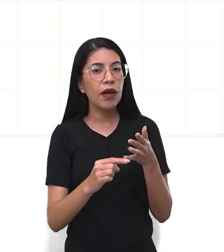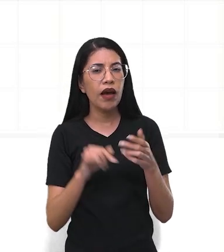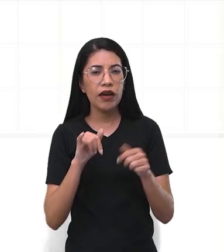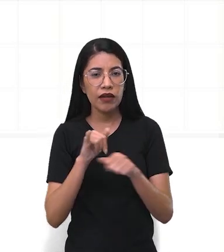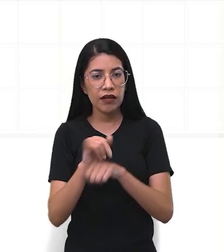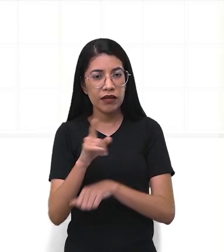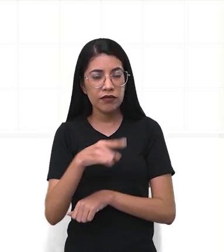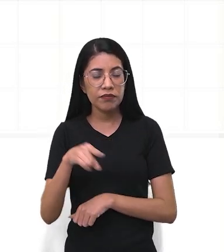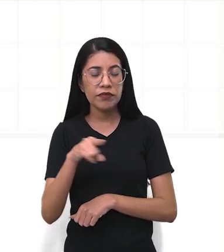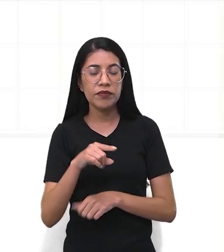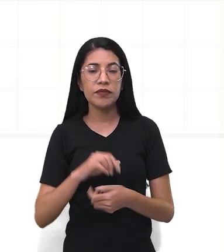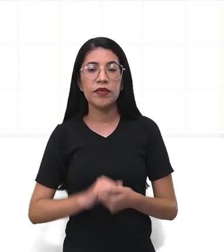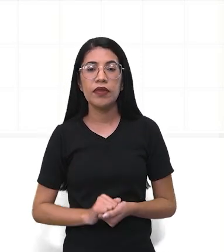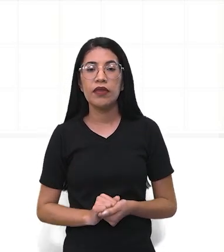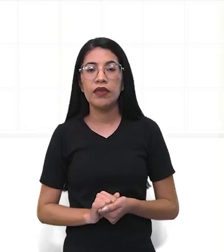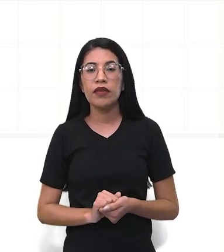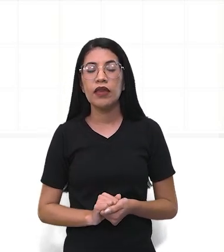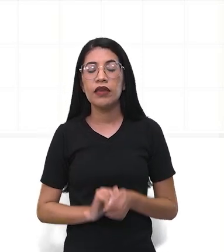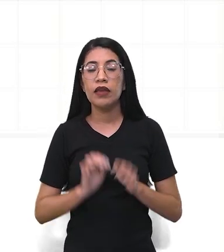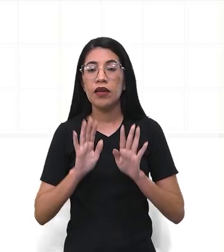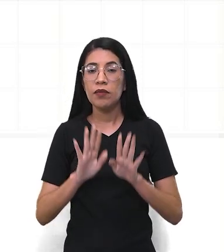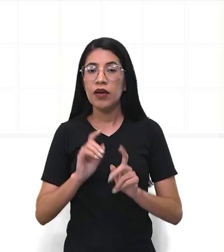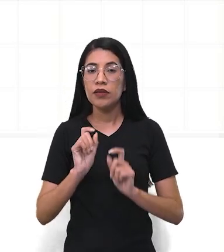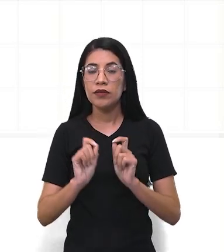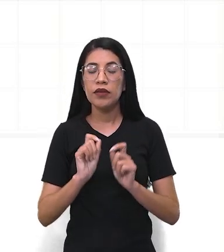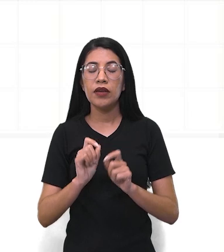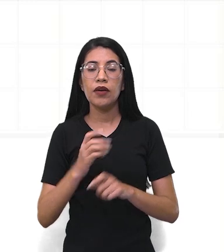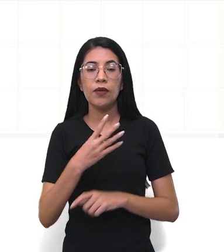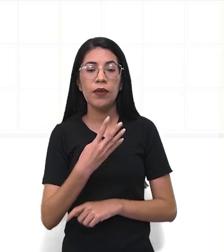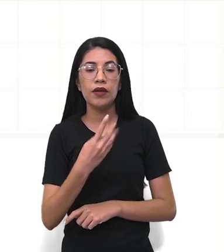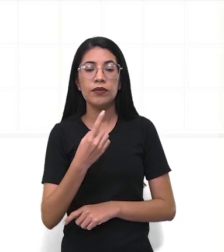você ir lá e marcar. Na verdade,